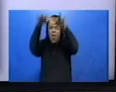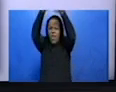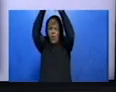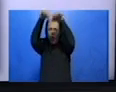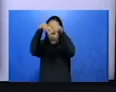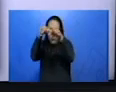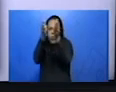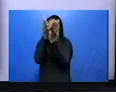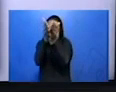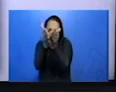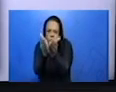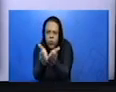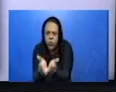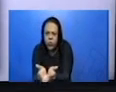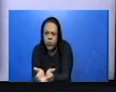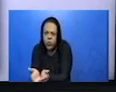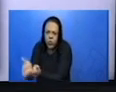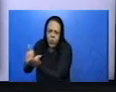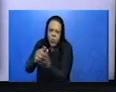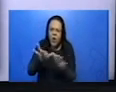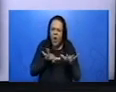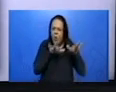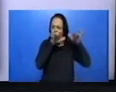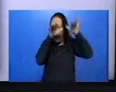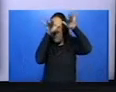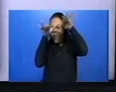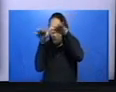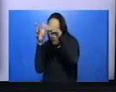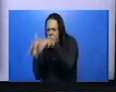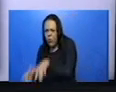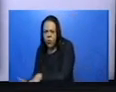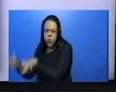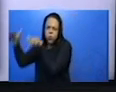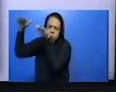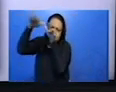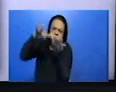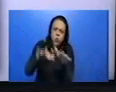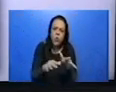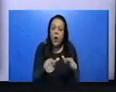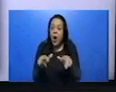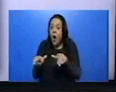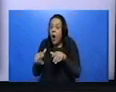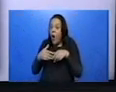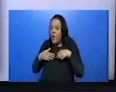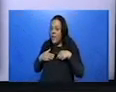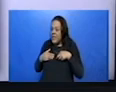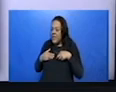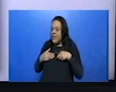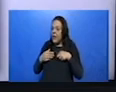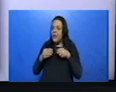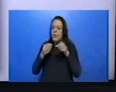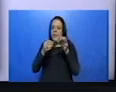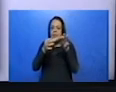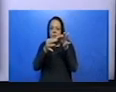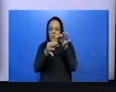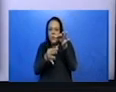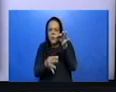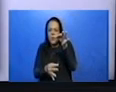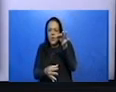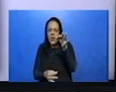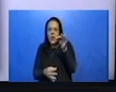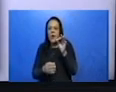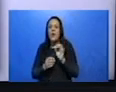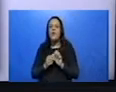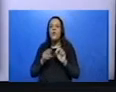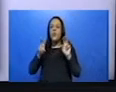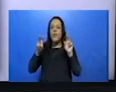e vai até os outros navios para causar estragos maiores. Então, olha, ele já começa a fazer uma descrição do que tem lá dentro.